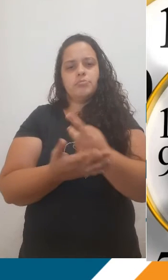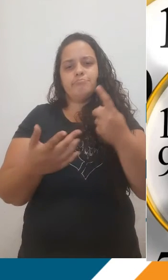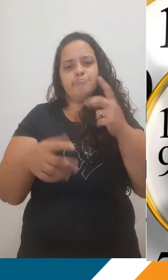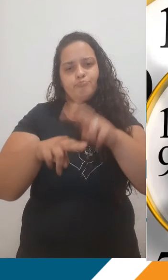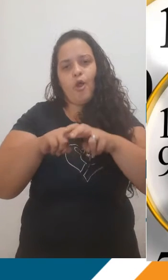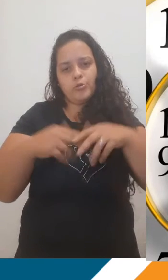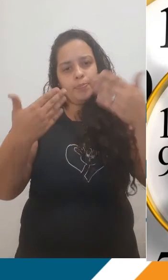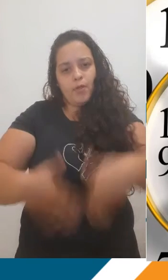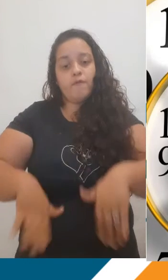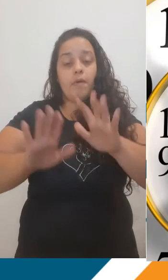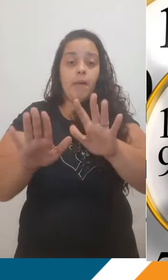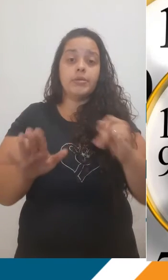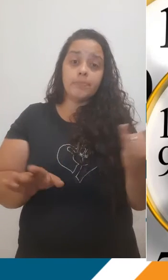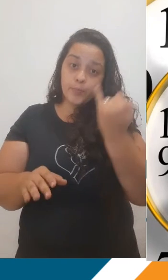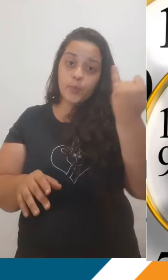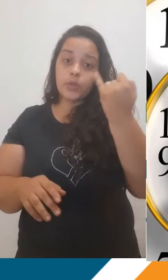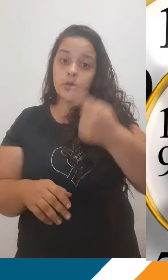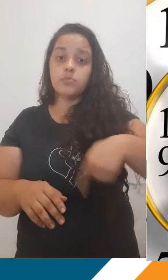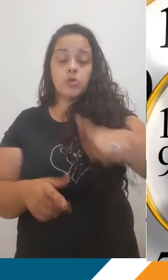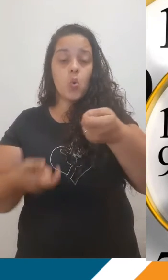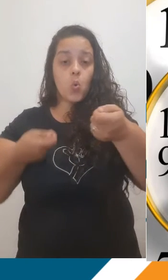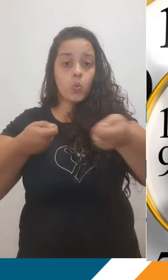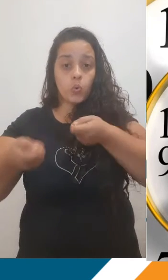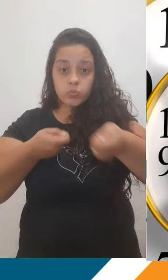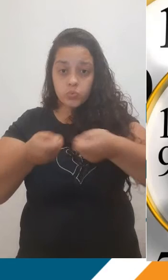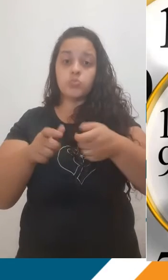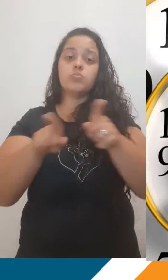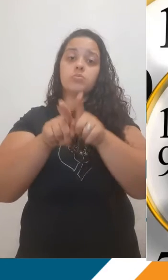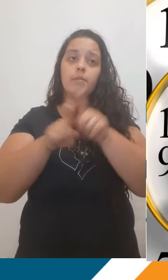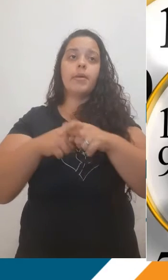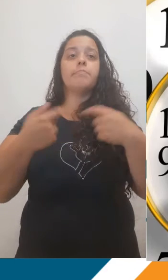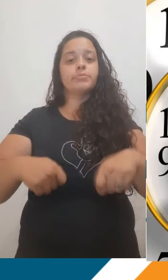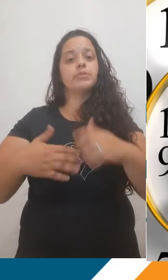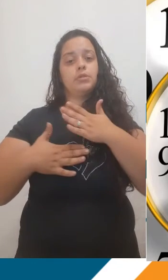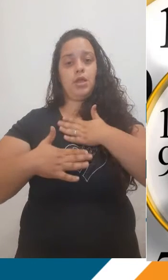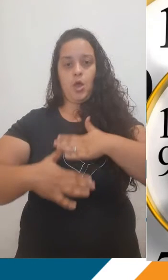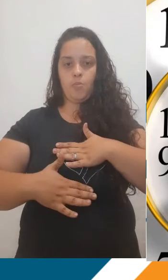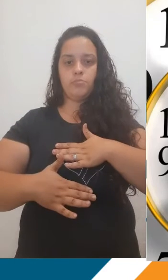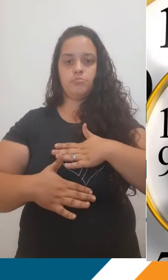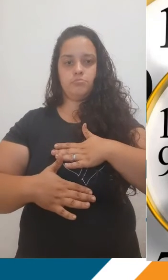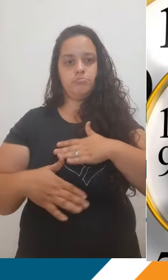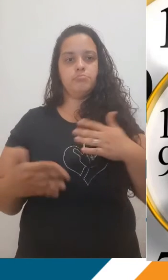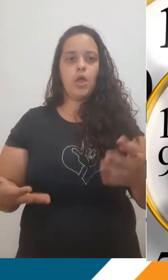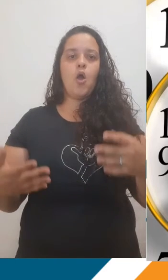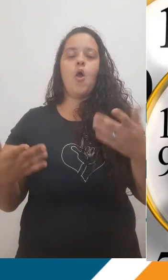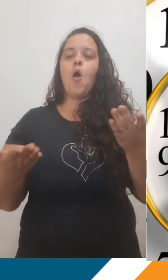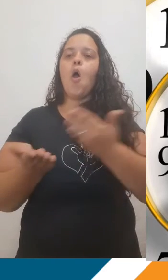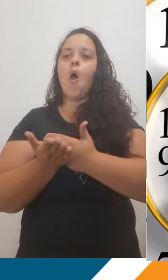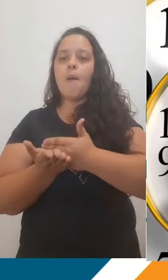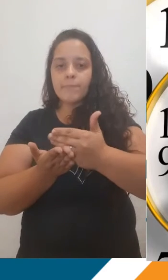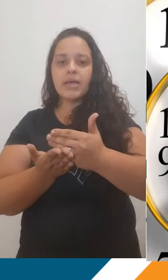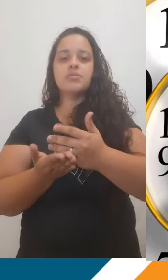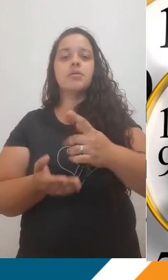mas é imprescindível, é importante que você controle e mantenha-se calmo. Comece pelas disciplinas,